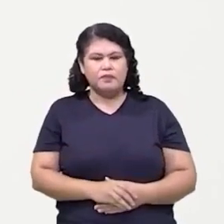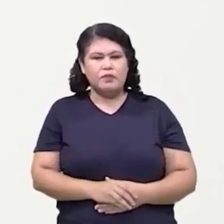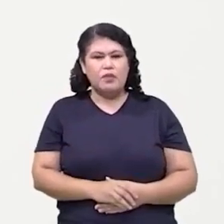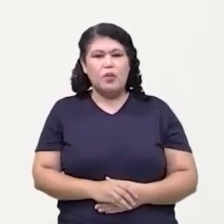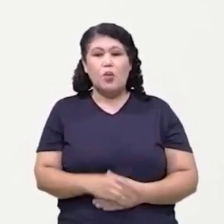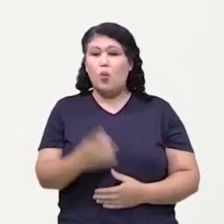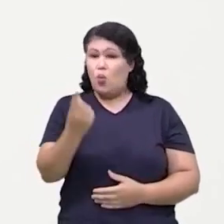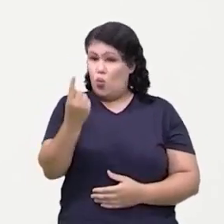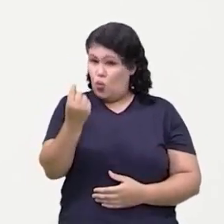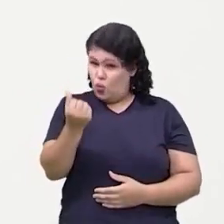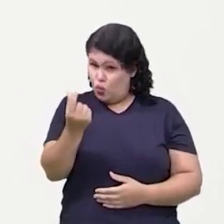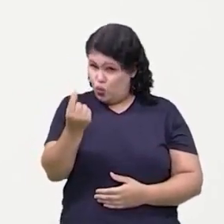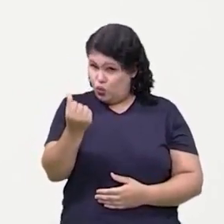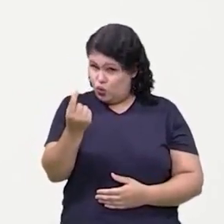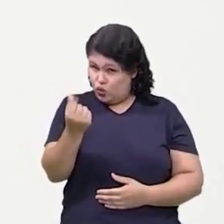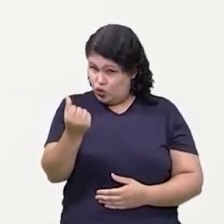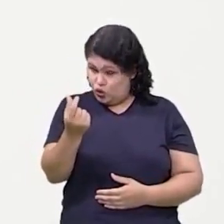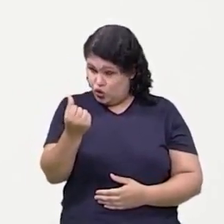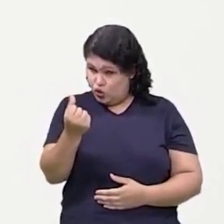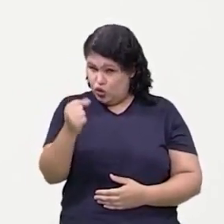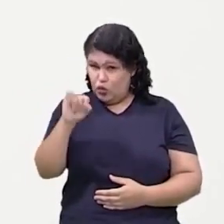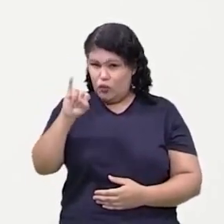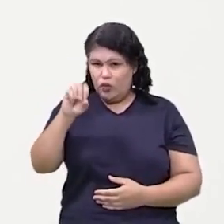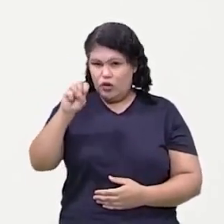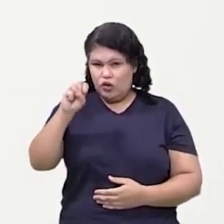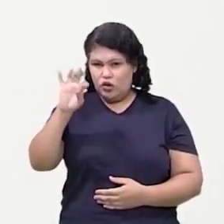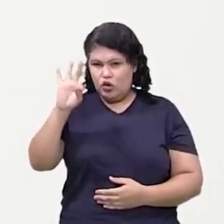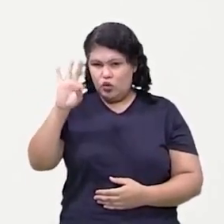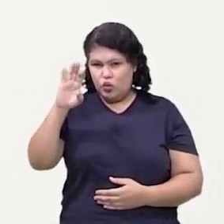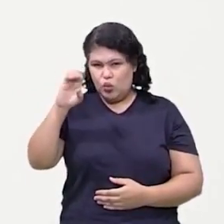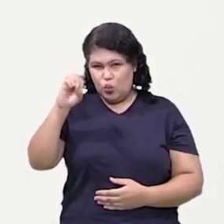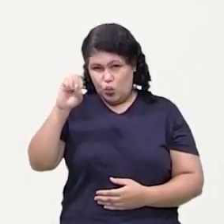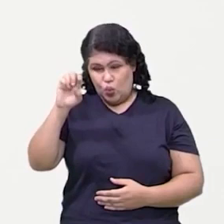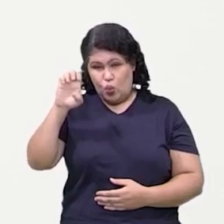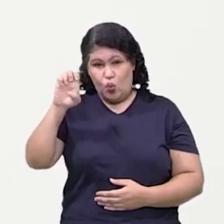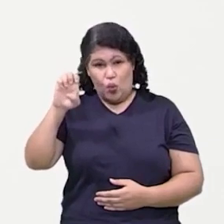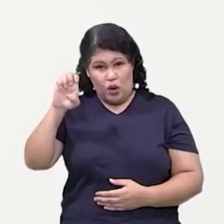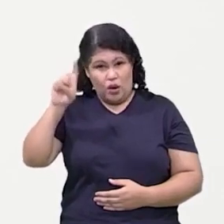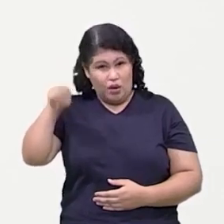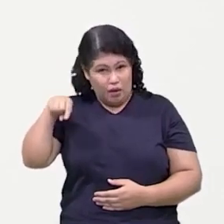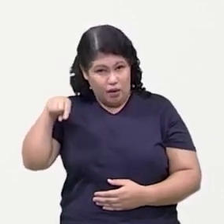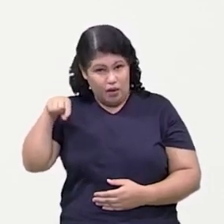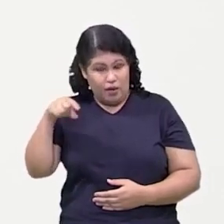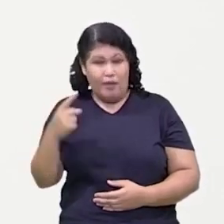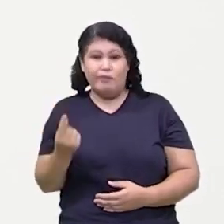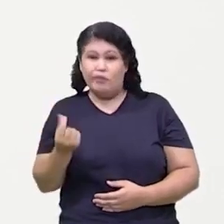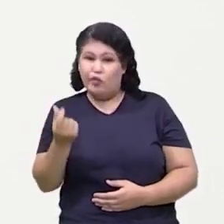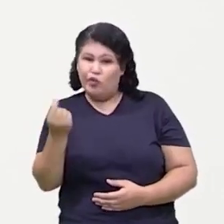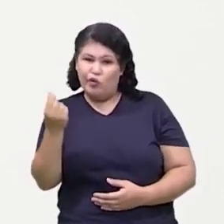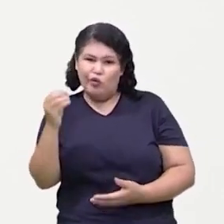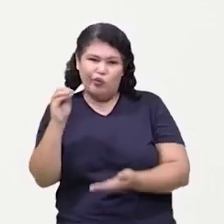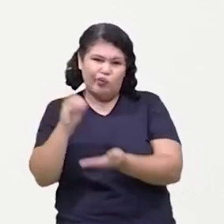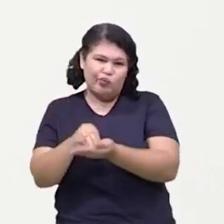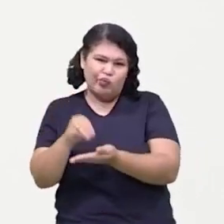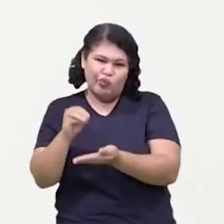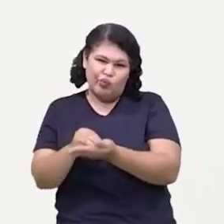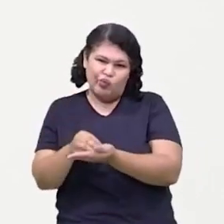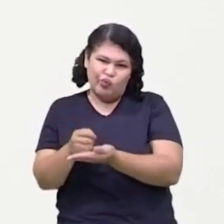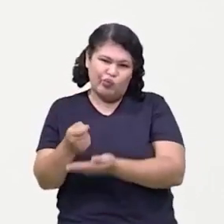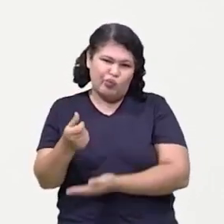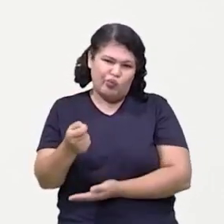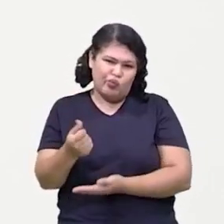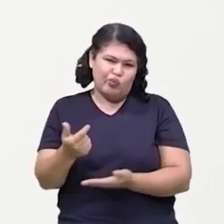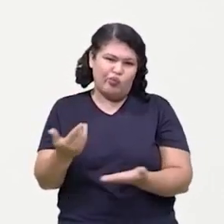O dinheiro, isto é, a grana, foi insuficiente. O